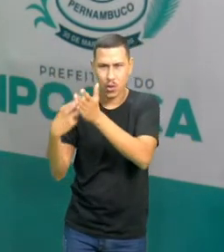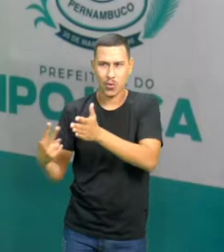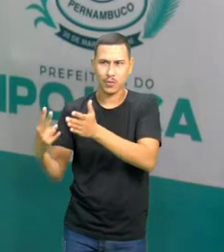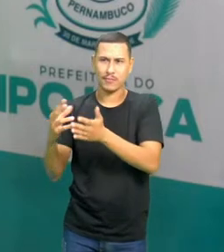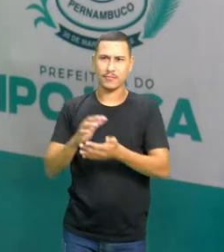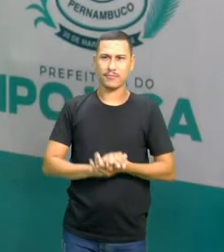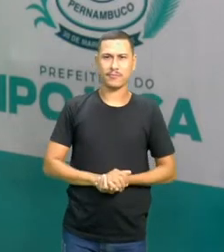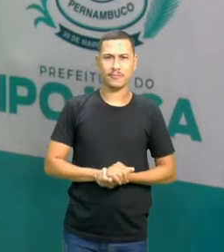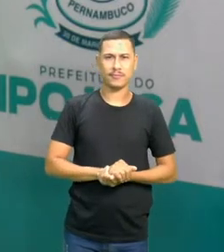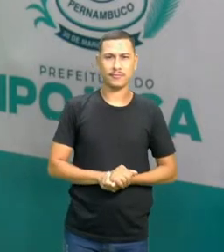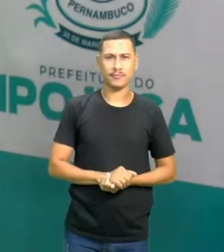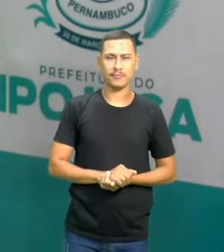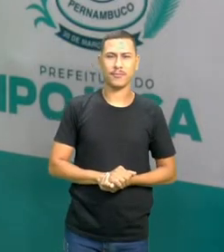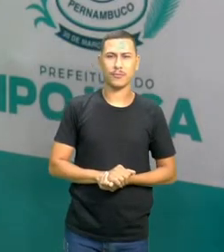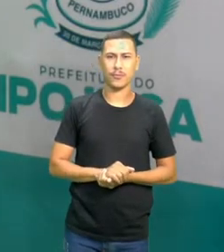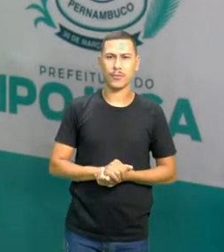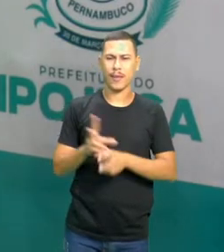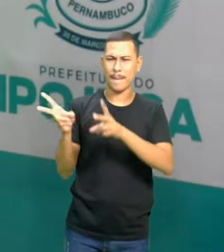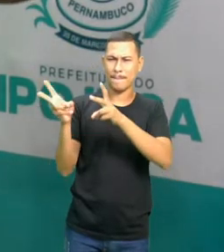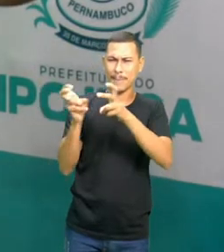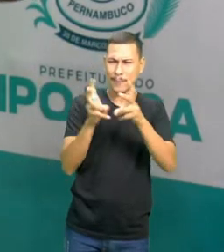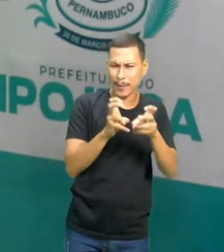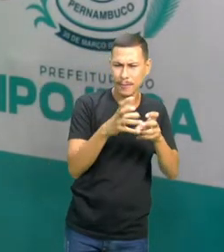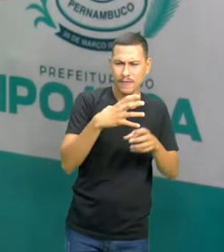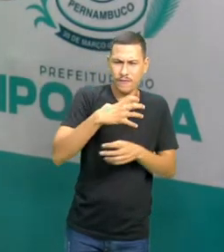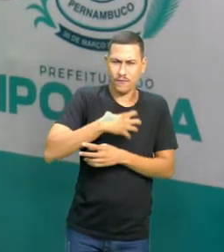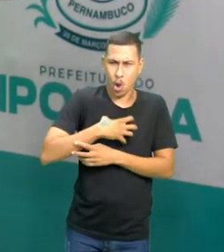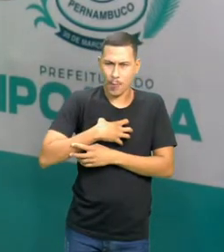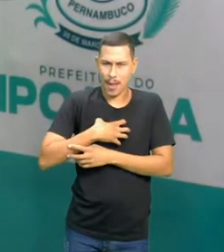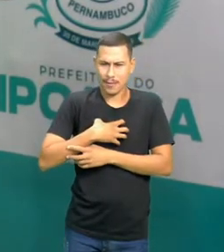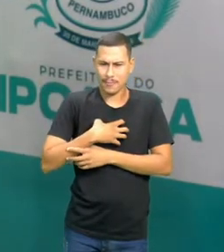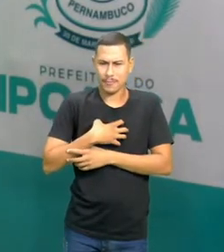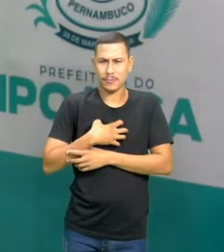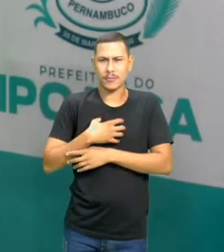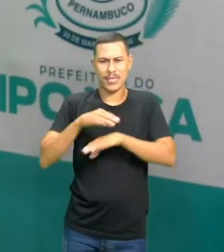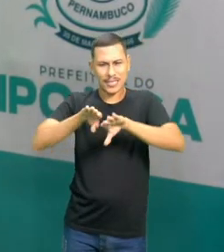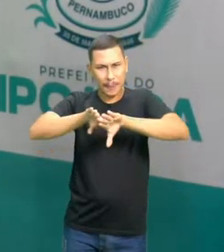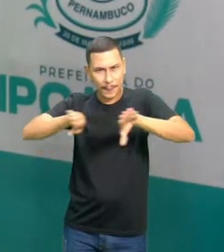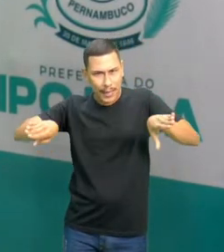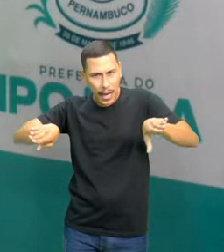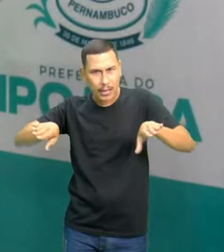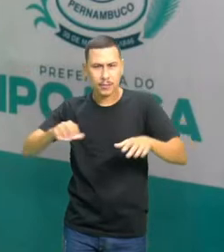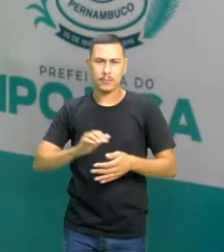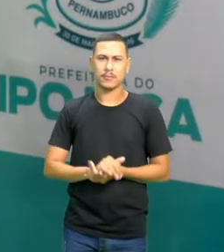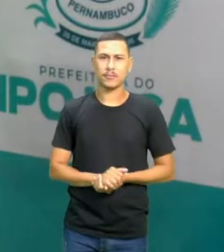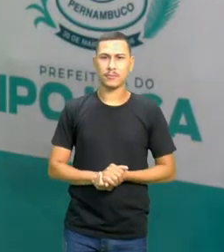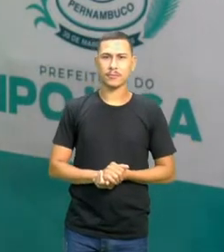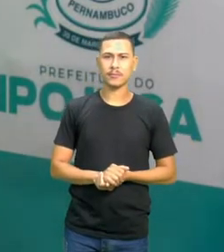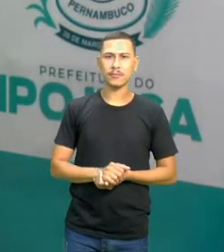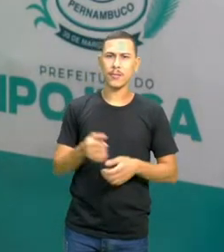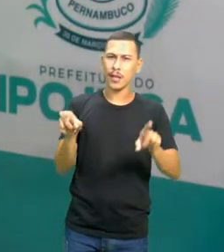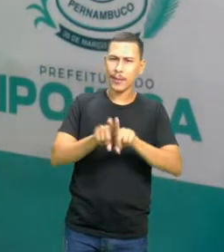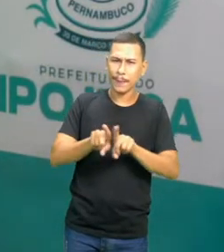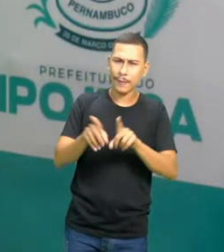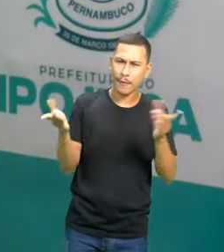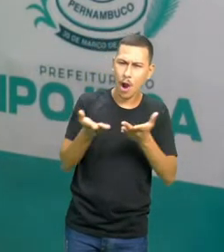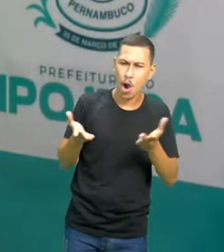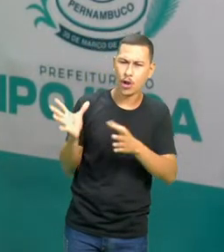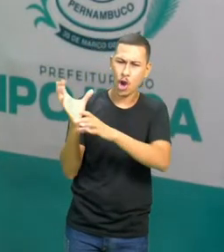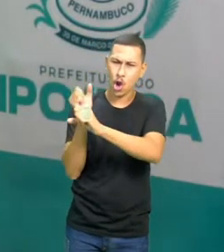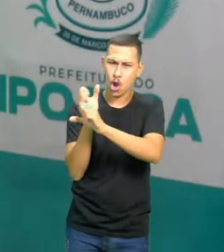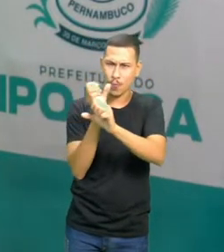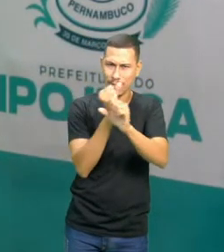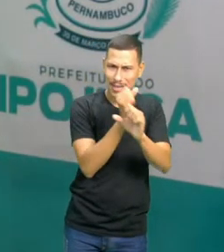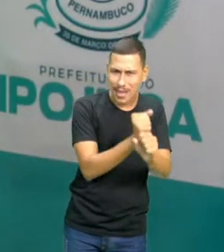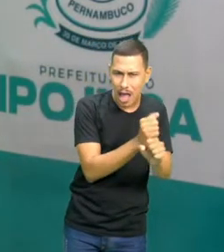Portanto, vimos as formas separadamente e completou a sequência. Agora vamos completar a sequência